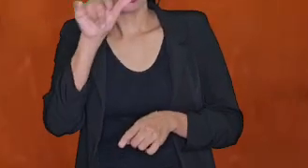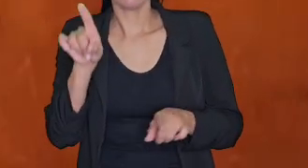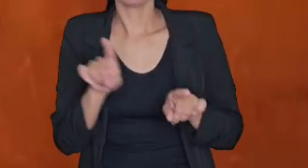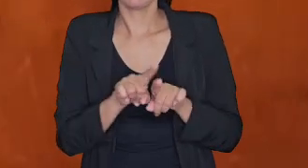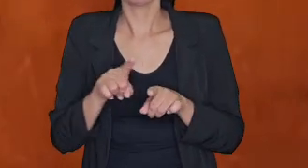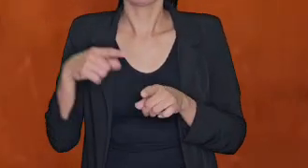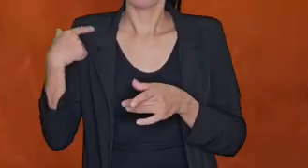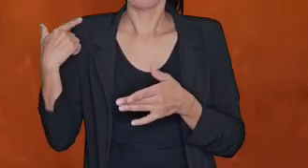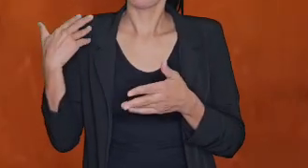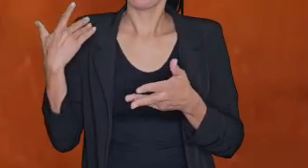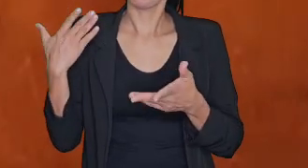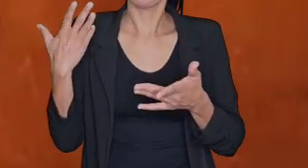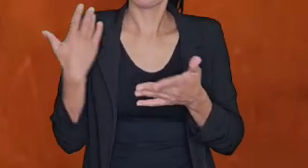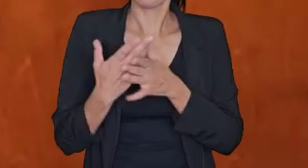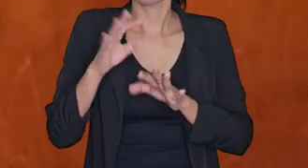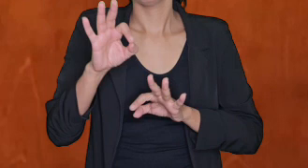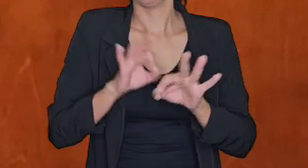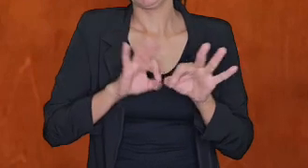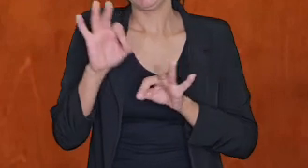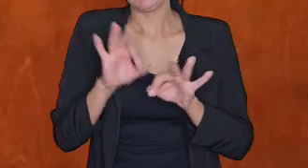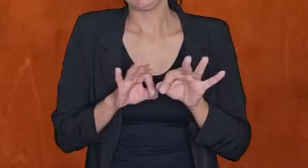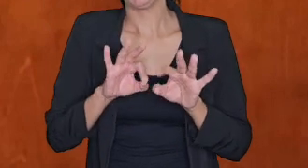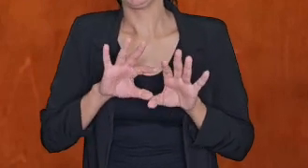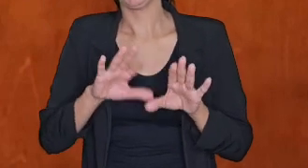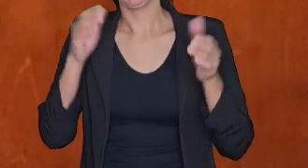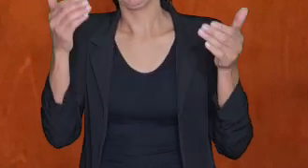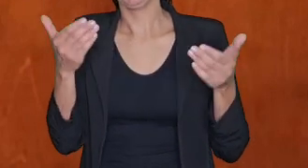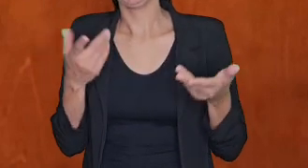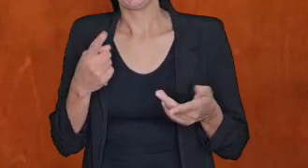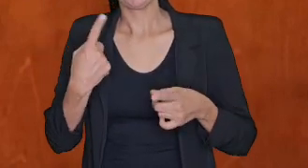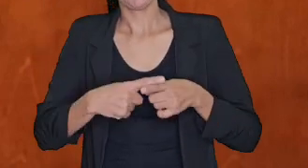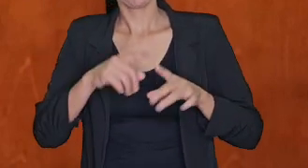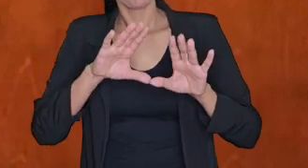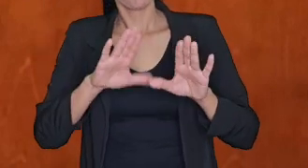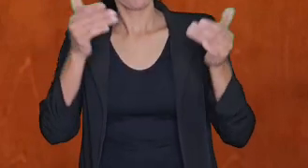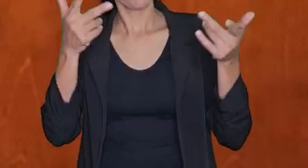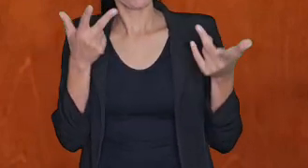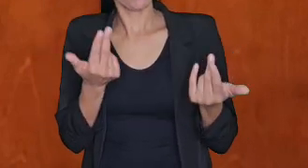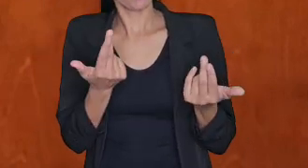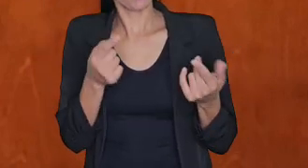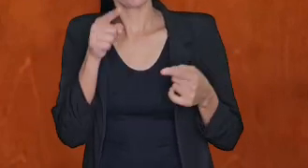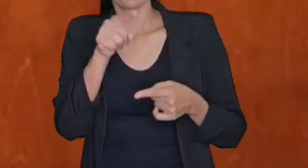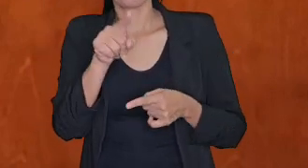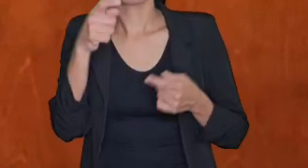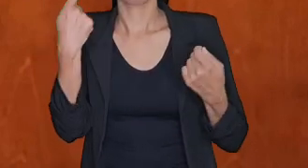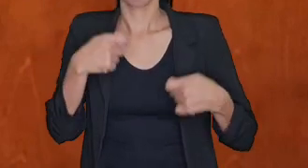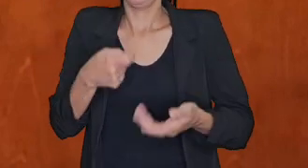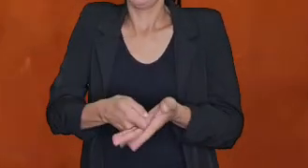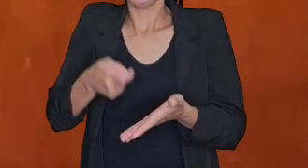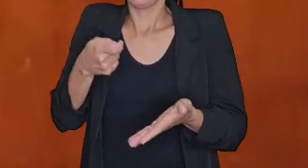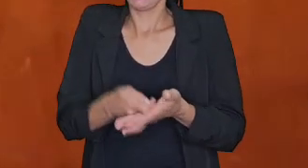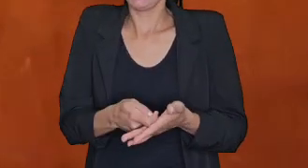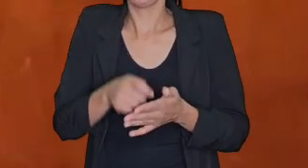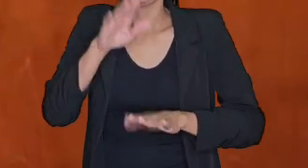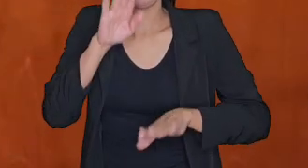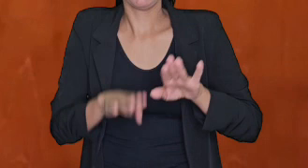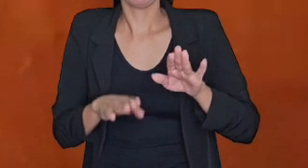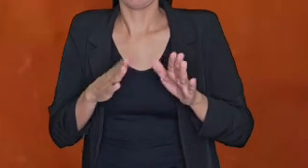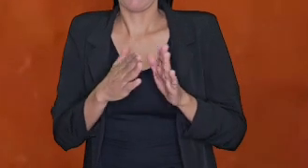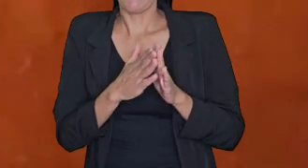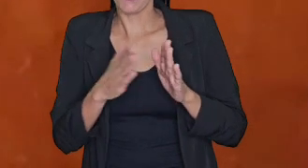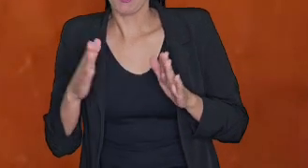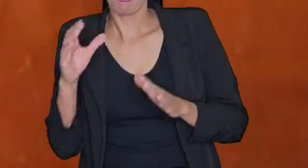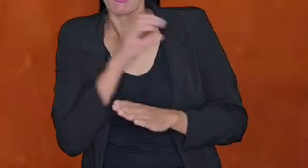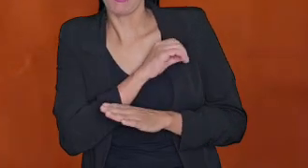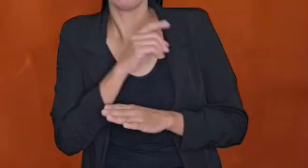realizaram não apenas nesses 2 dias, mas também durante a preparação do evento, porque um evento como esse é